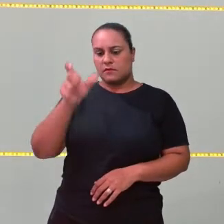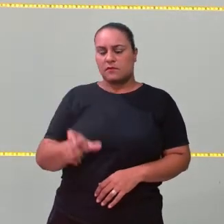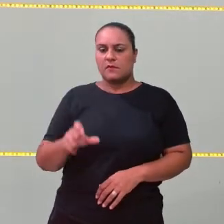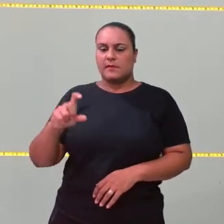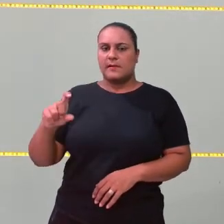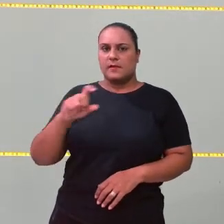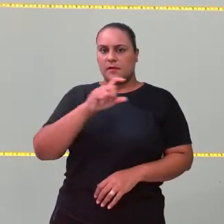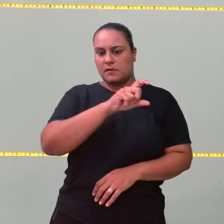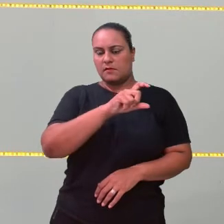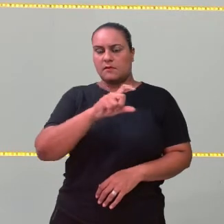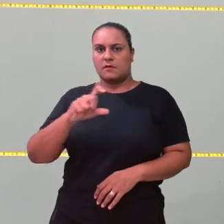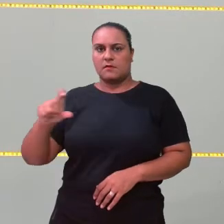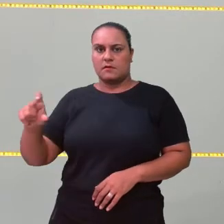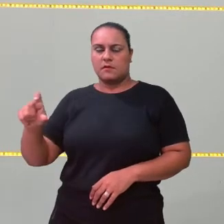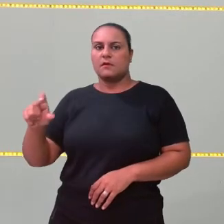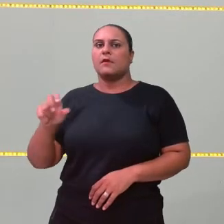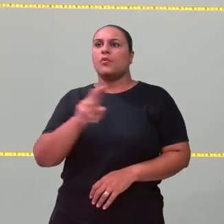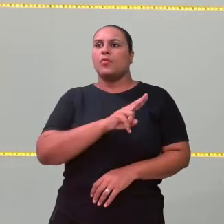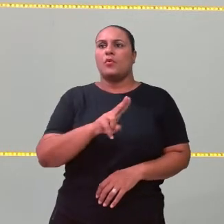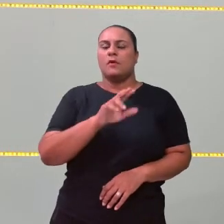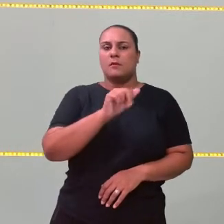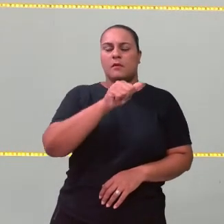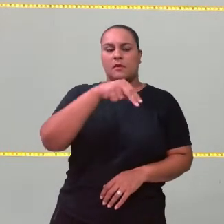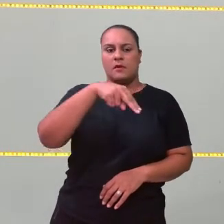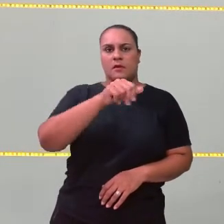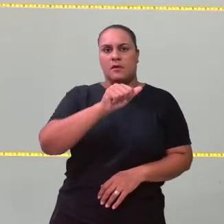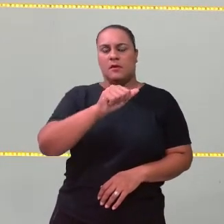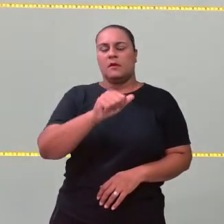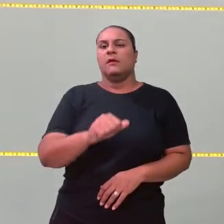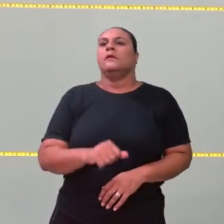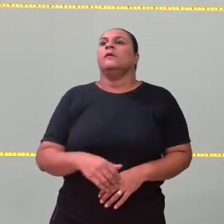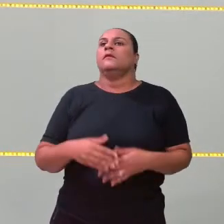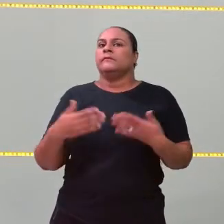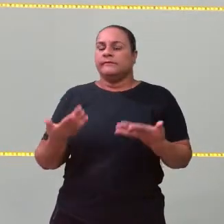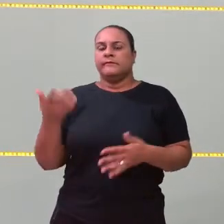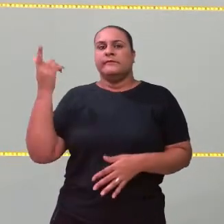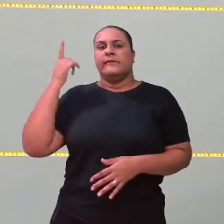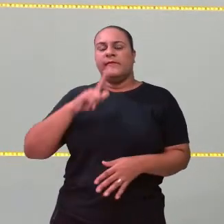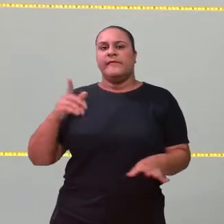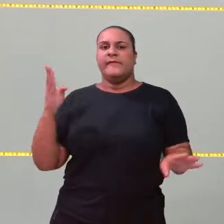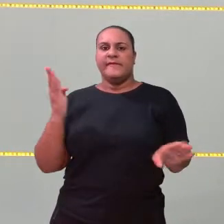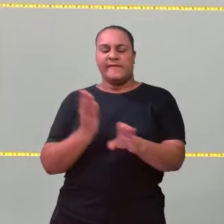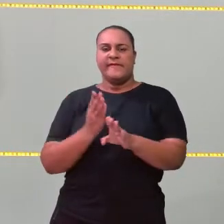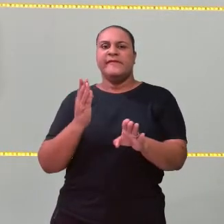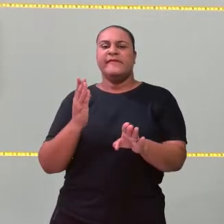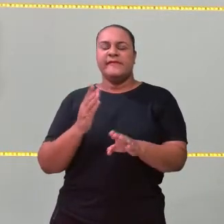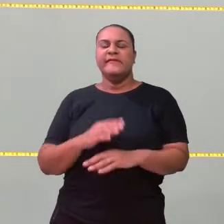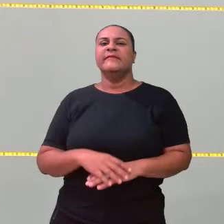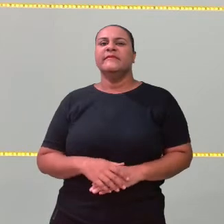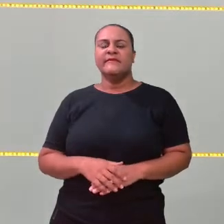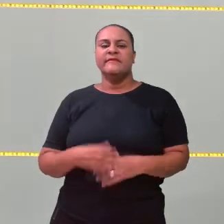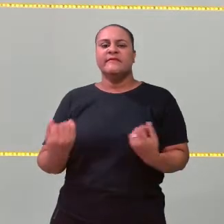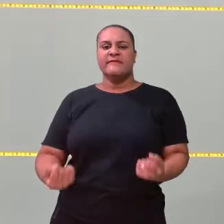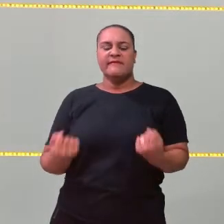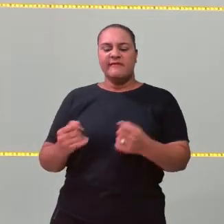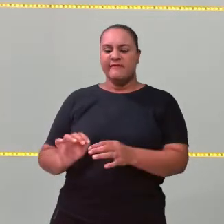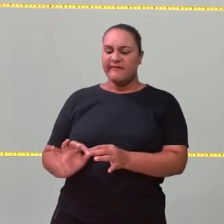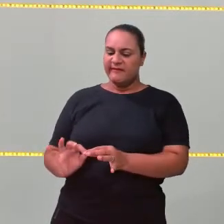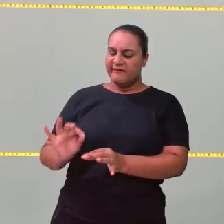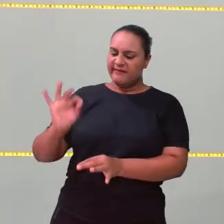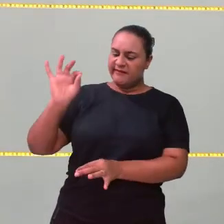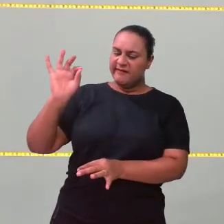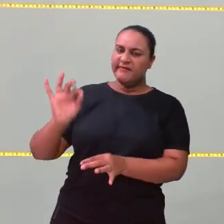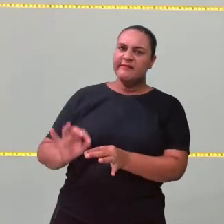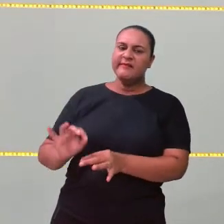para a linha onde está a Ana. E aí eu consigo identificar aí o peso e a altura de